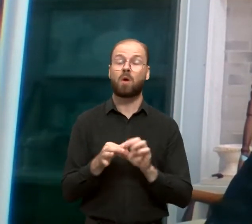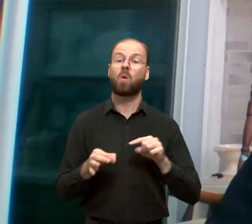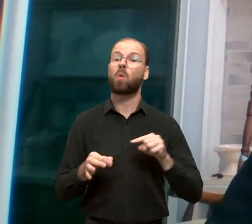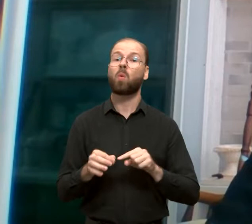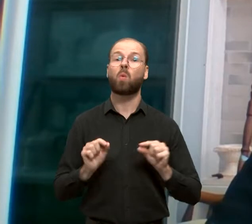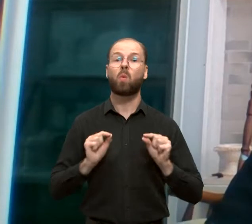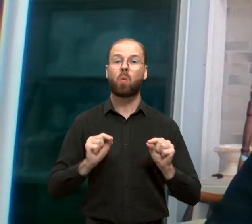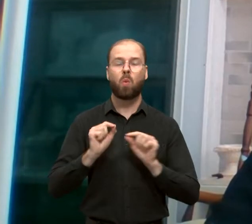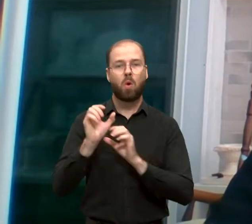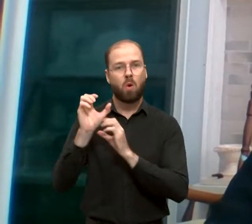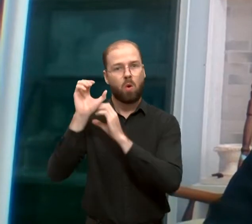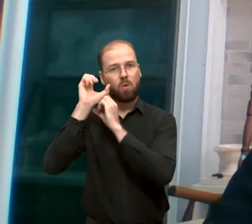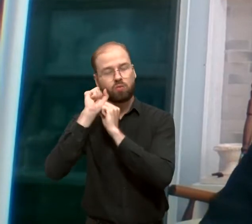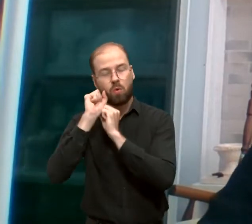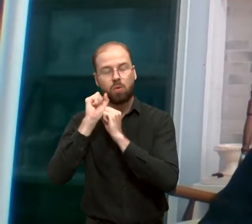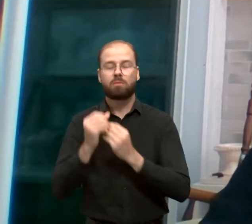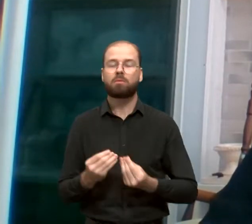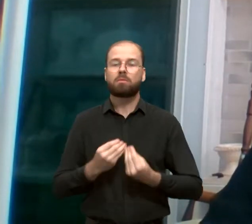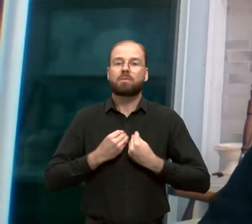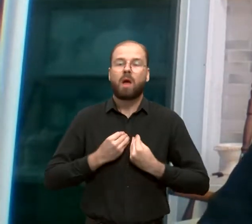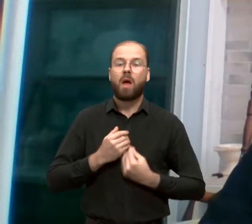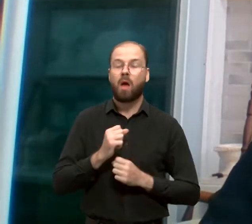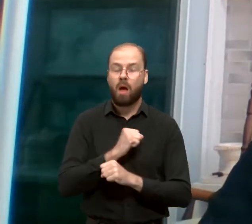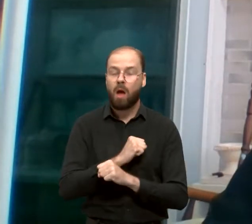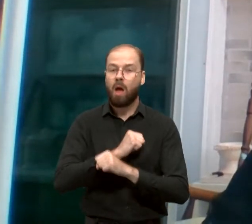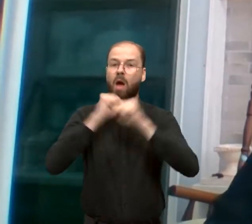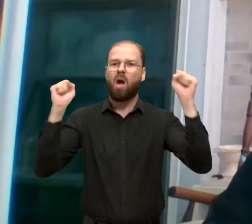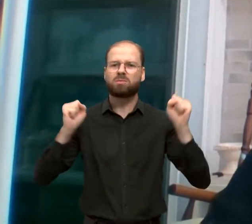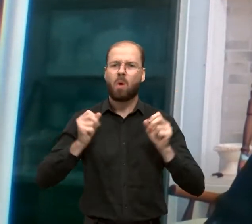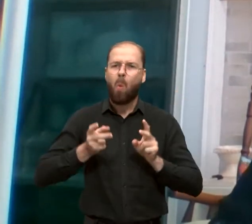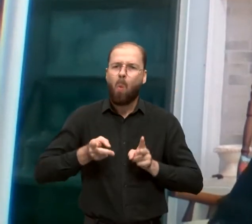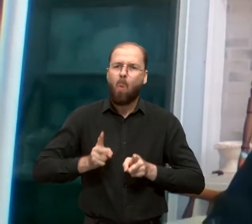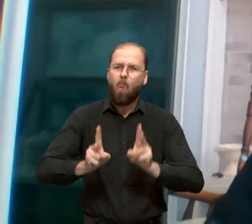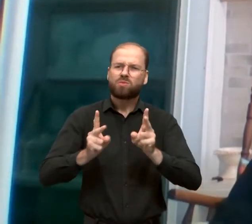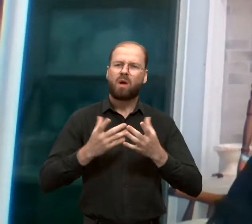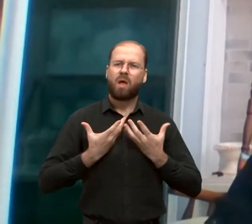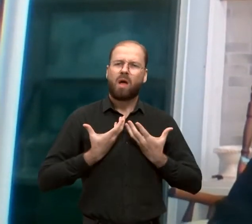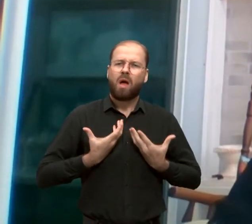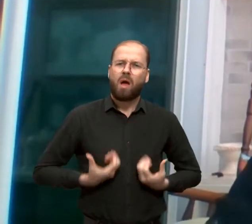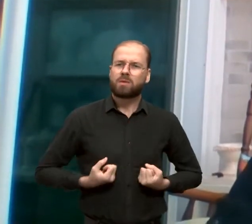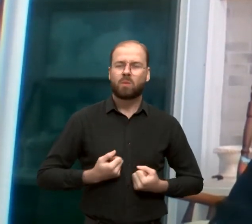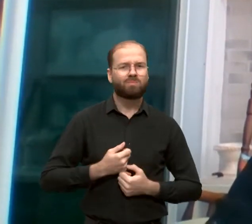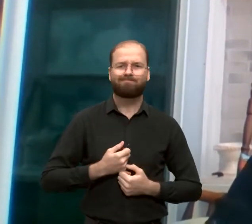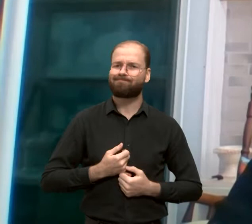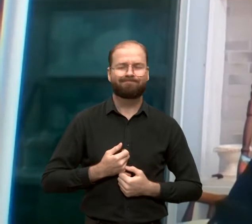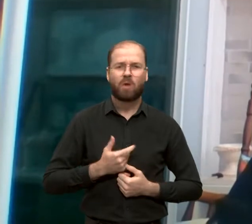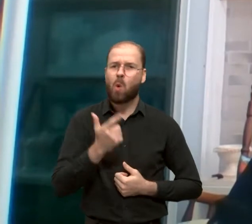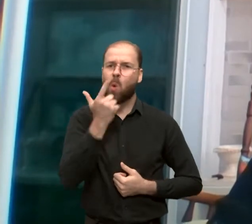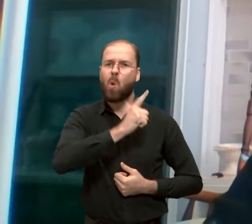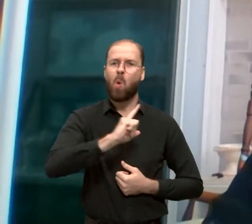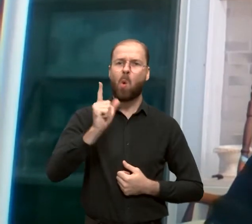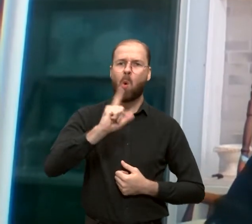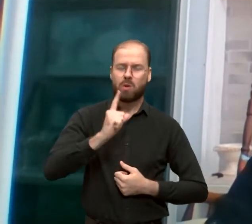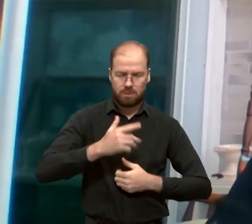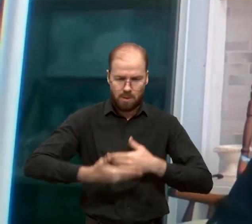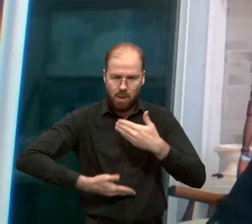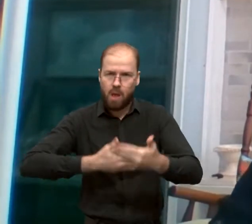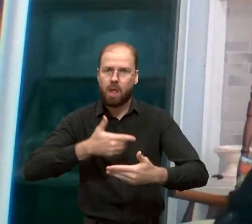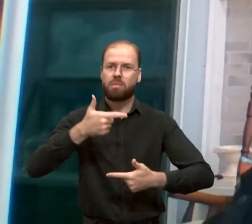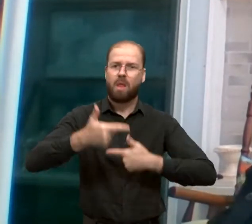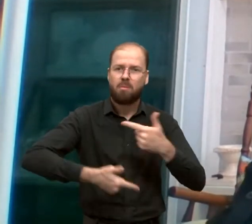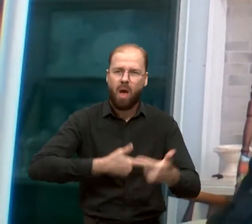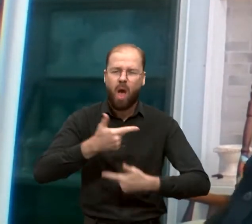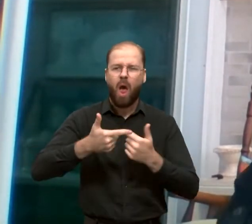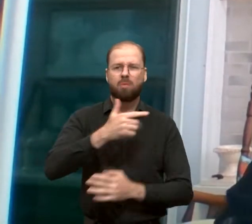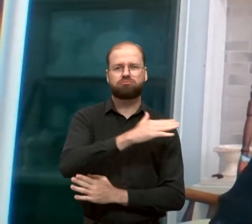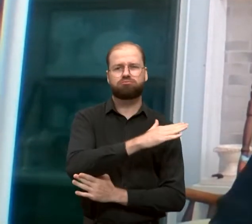um sono que não se descansa. A gente acorda cansado, não rende no trabalho, nos estudos, tem algum